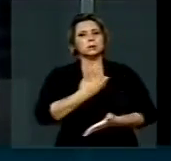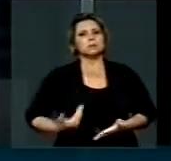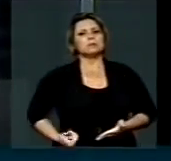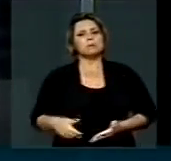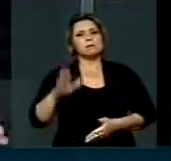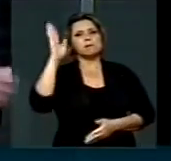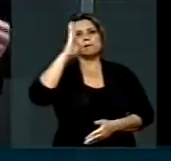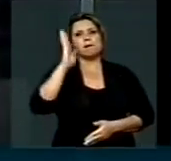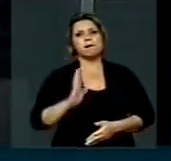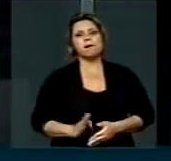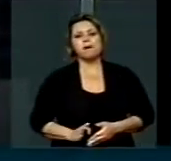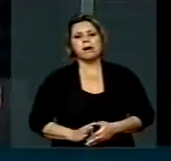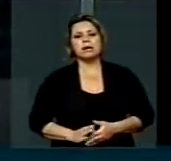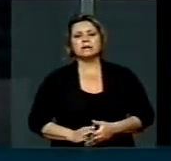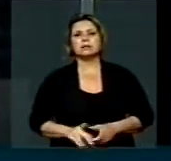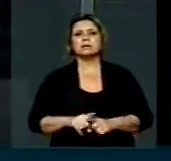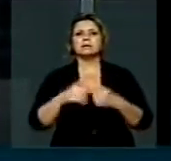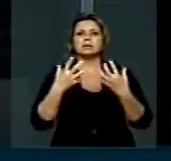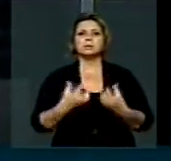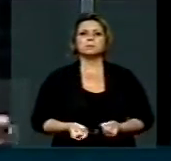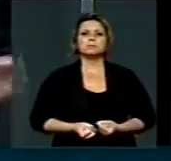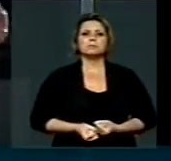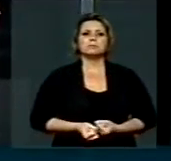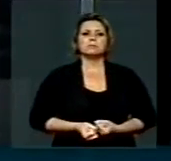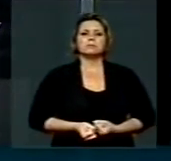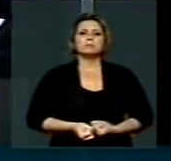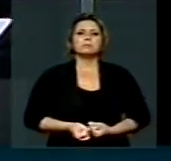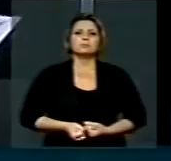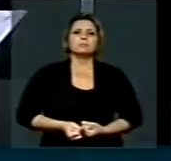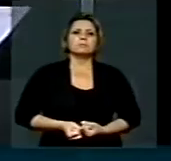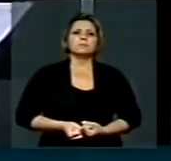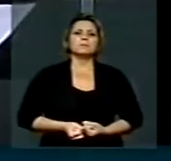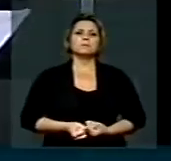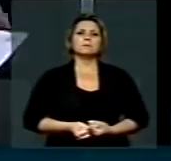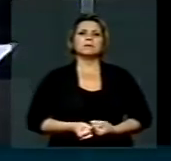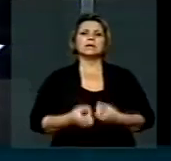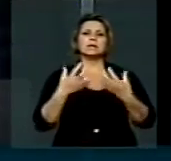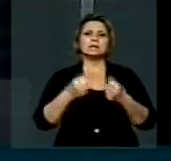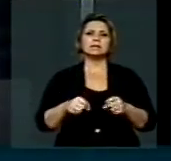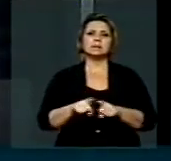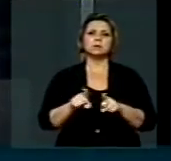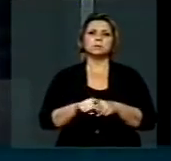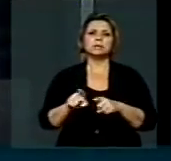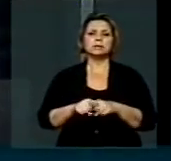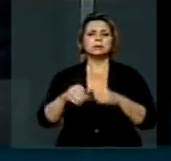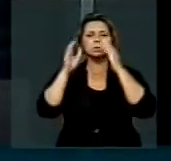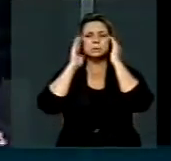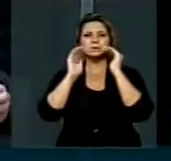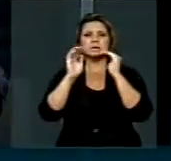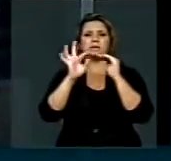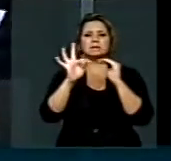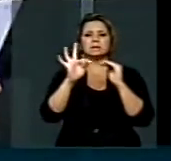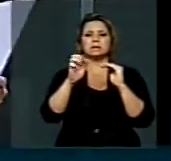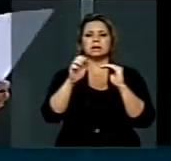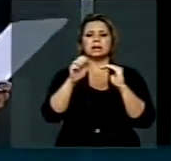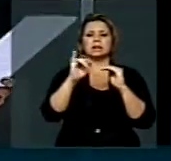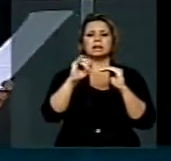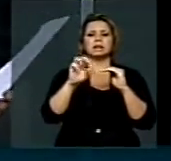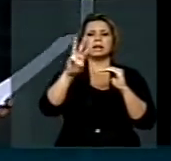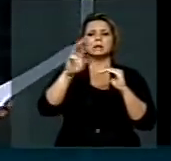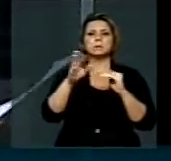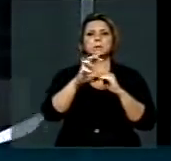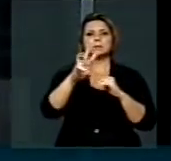brasileiro que reconheça, que tenha o reconhecimento necessário a Taiwan como nação